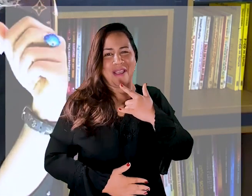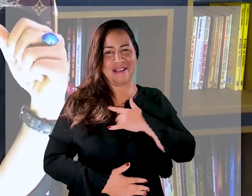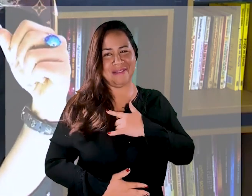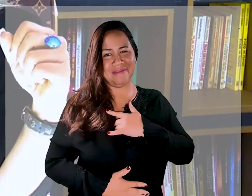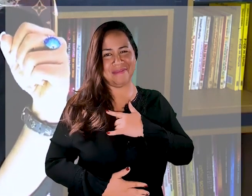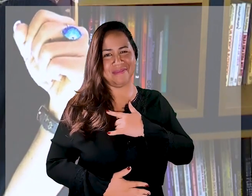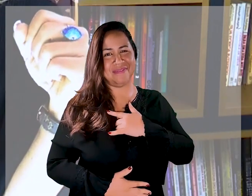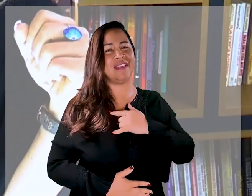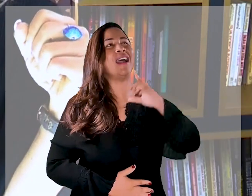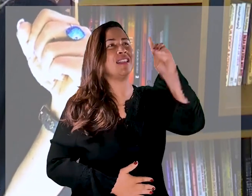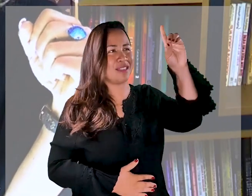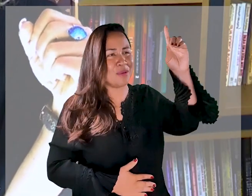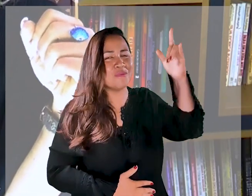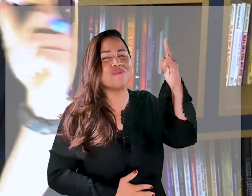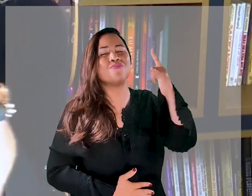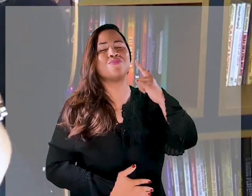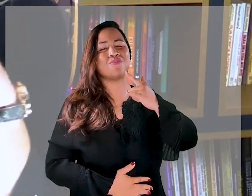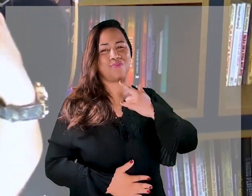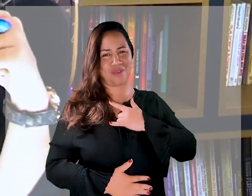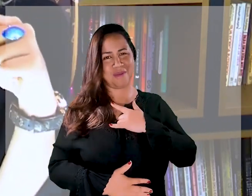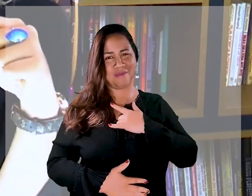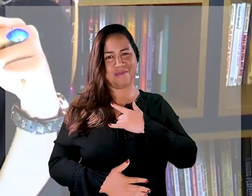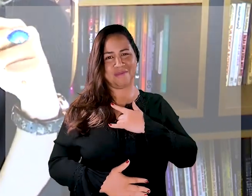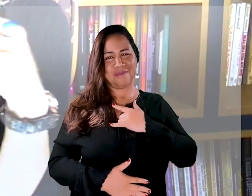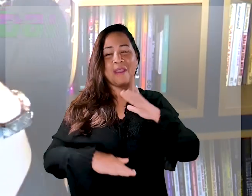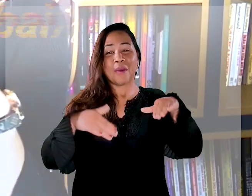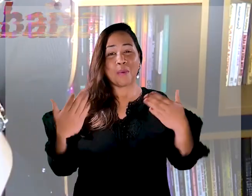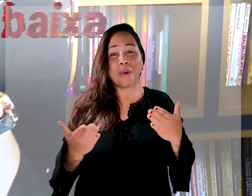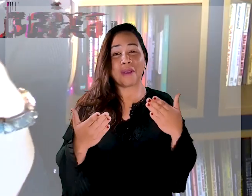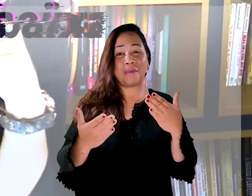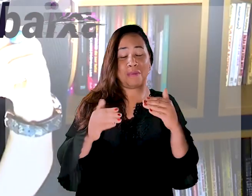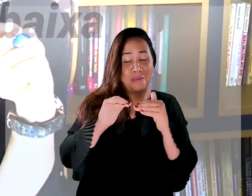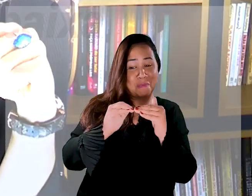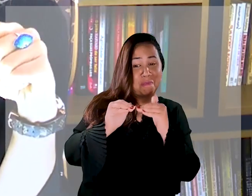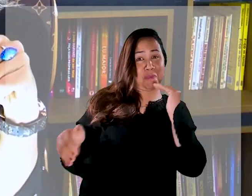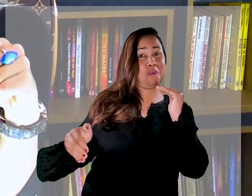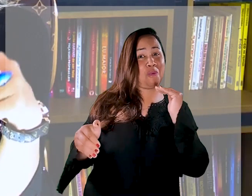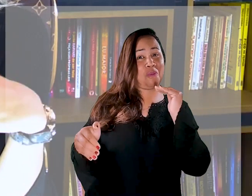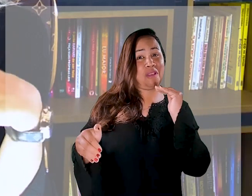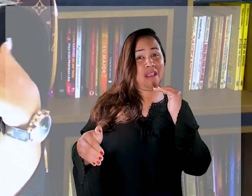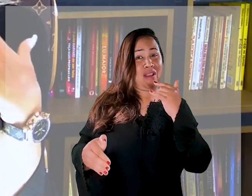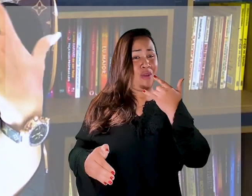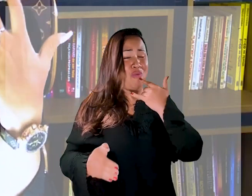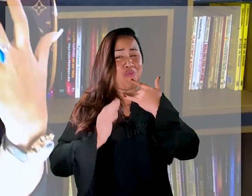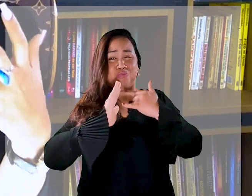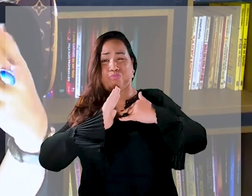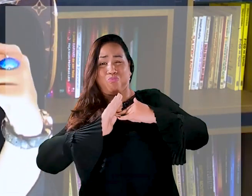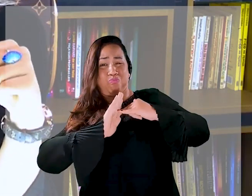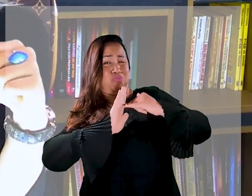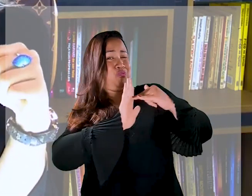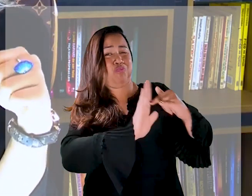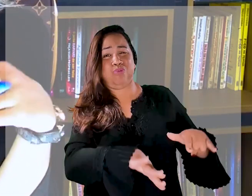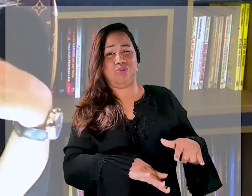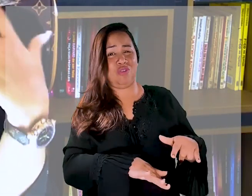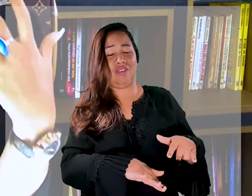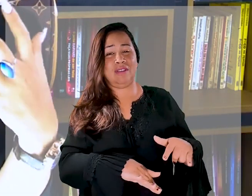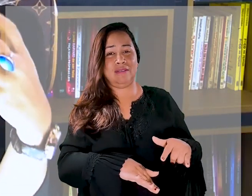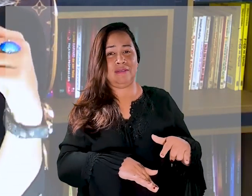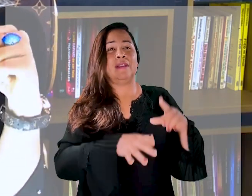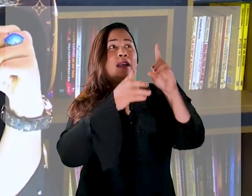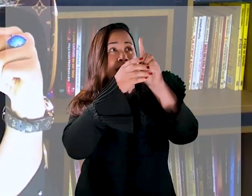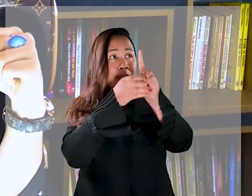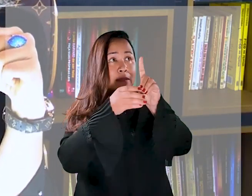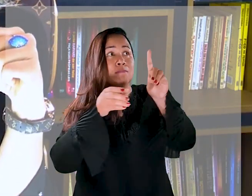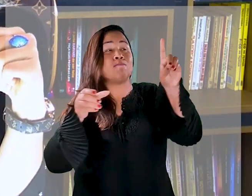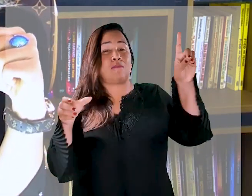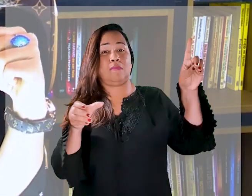tudo que está ao teu redor. E quando você não se agrada, você está na vergonha. A vergonha é uma frequência baixa. Então, eu aumento minha consciência, eu mudo